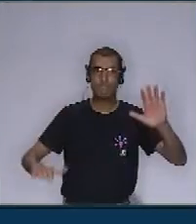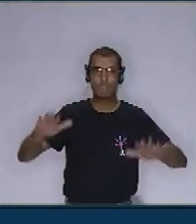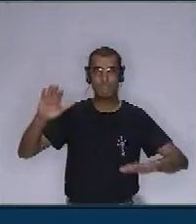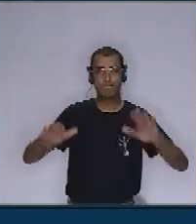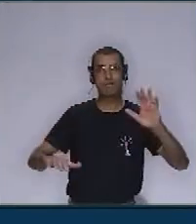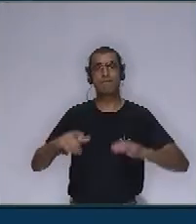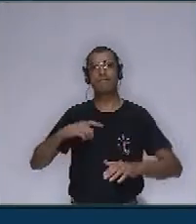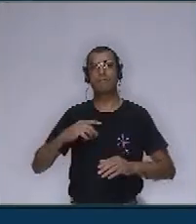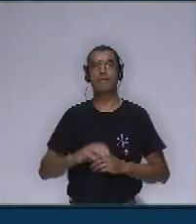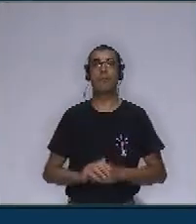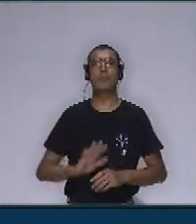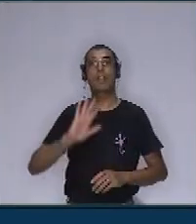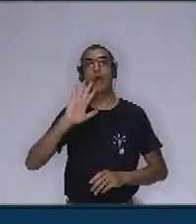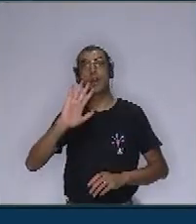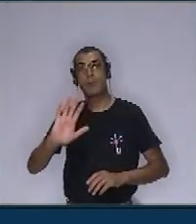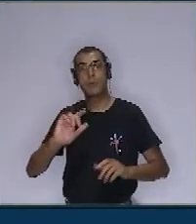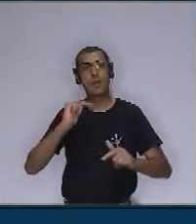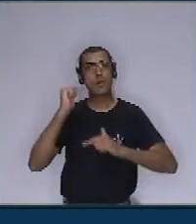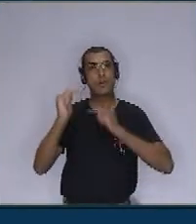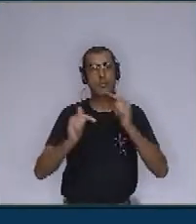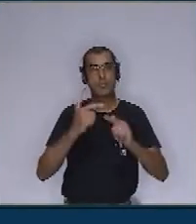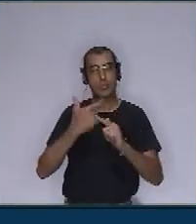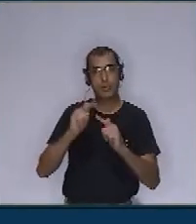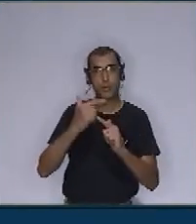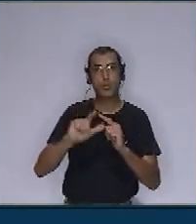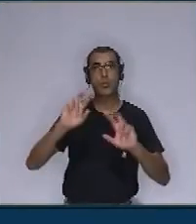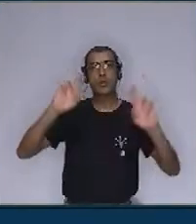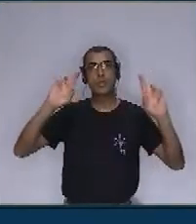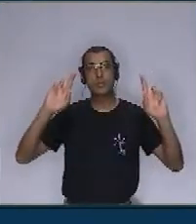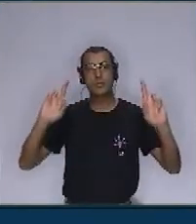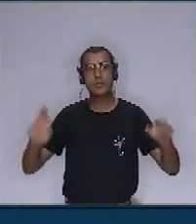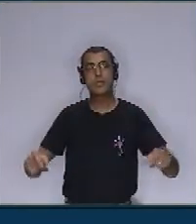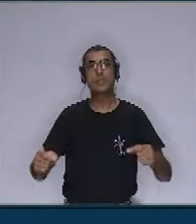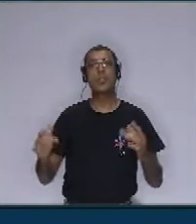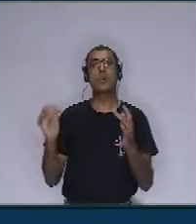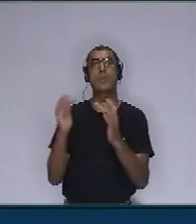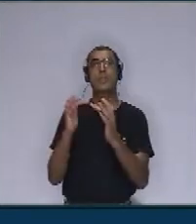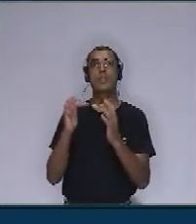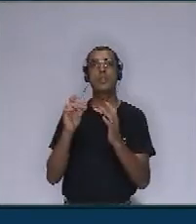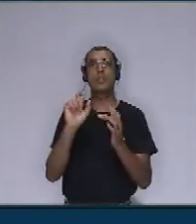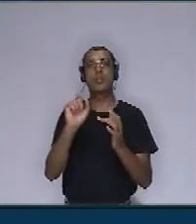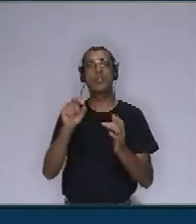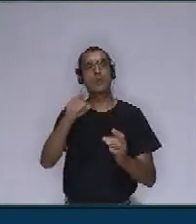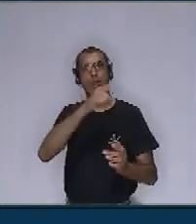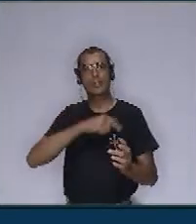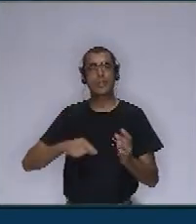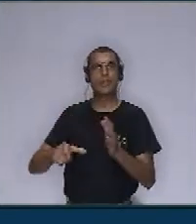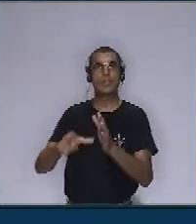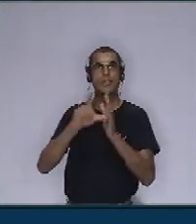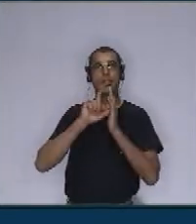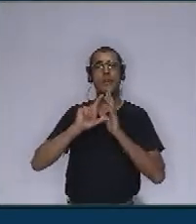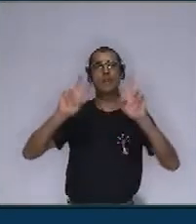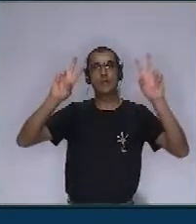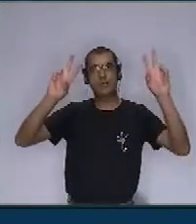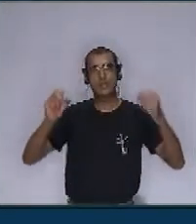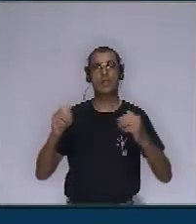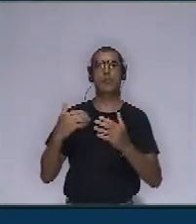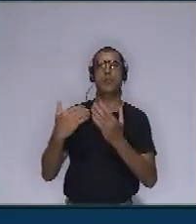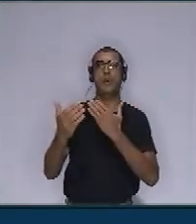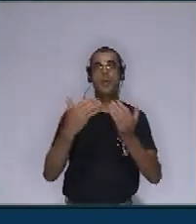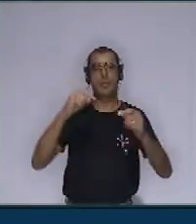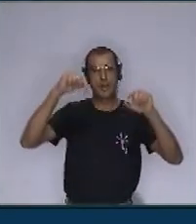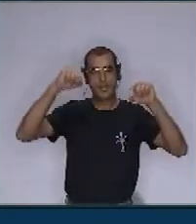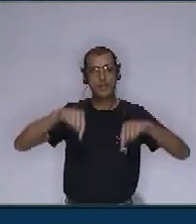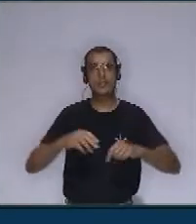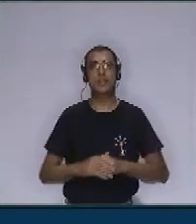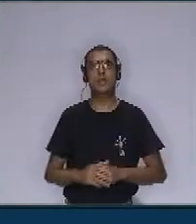do que fez esse problema ser vivido diferente nos conecta diretamente com o que a gente está discutindo aqui hoje, nesse encontro, que